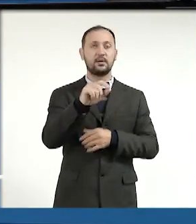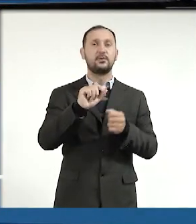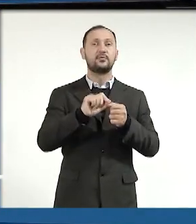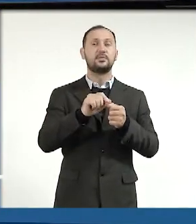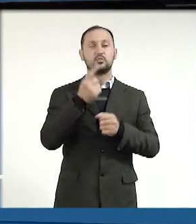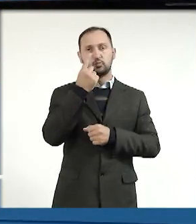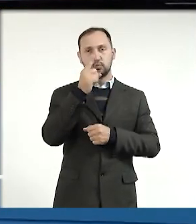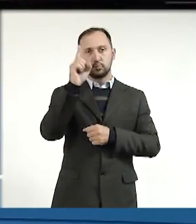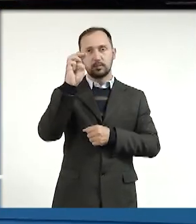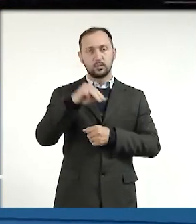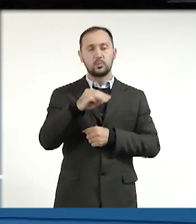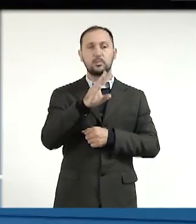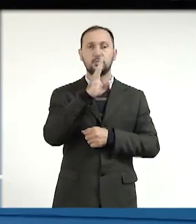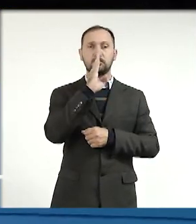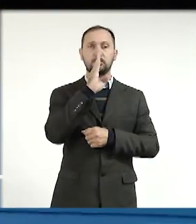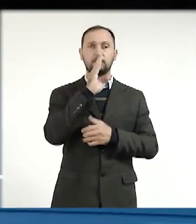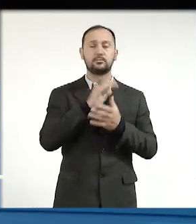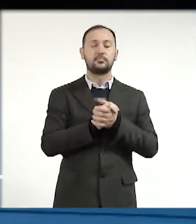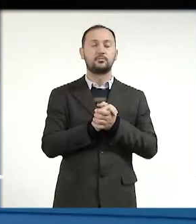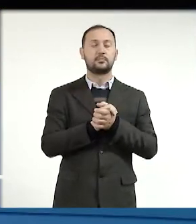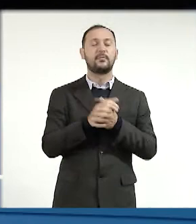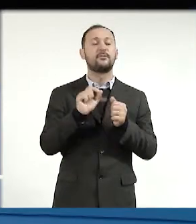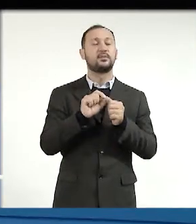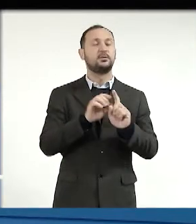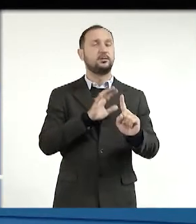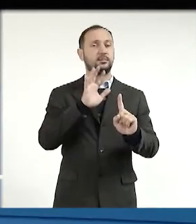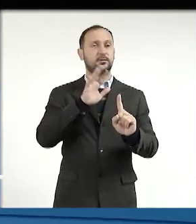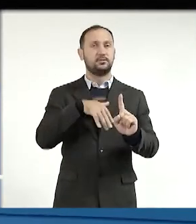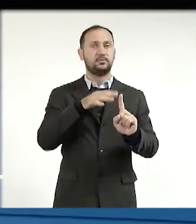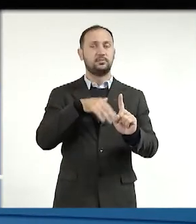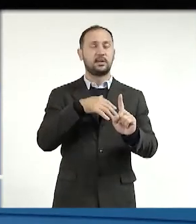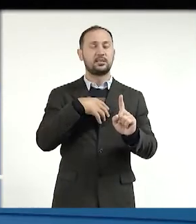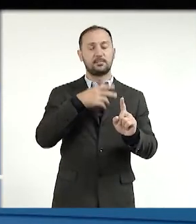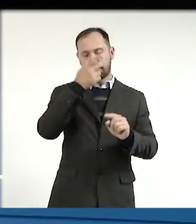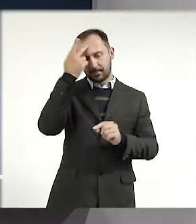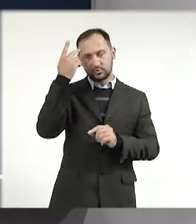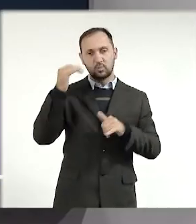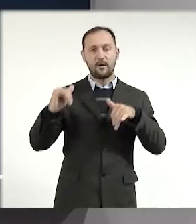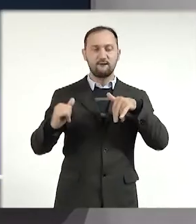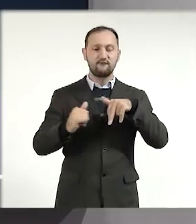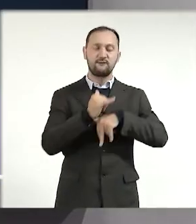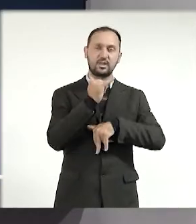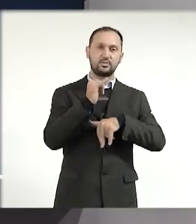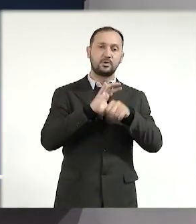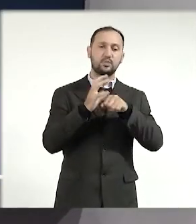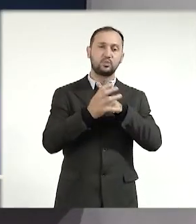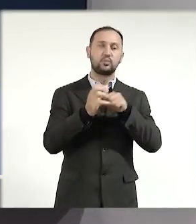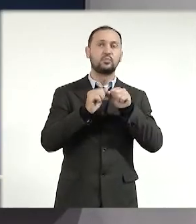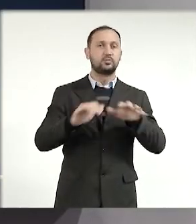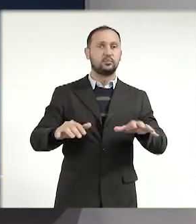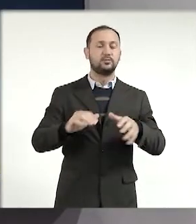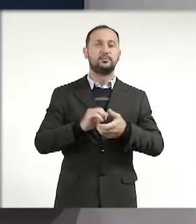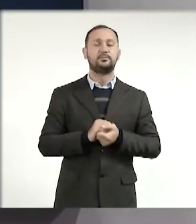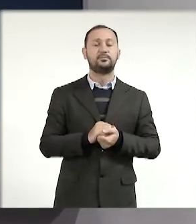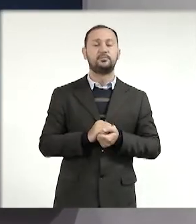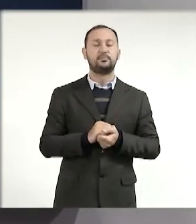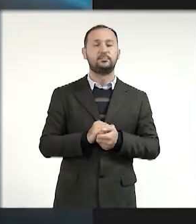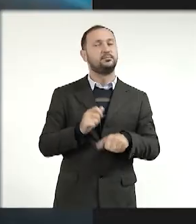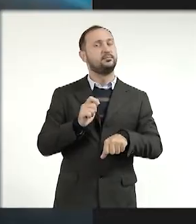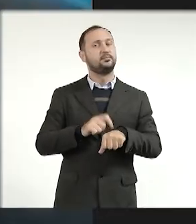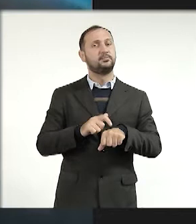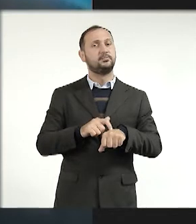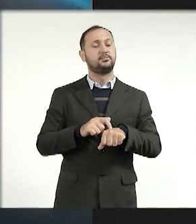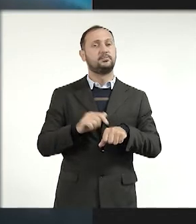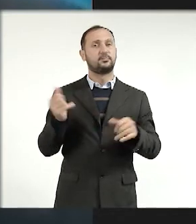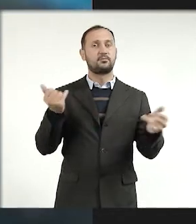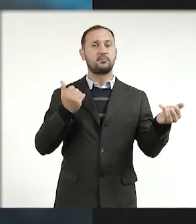os parlamentares fizeram 1 minuto de silêncio para prestar homenagem às vítimas do coronavírus.